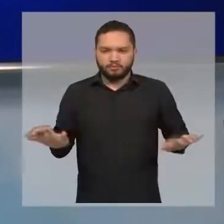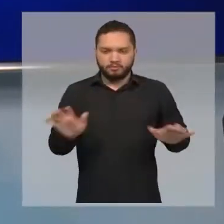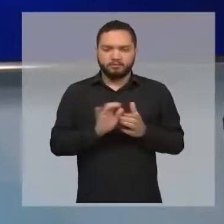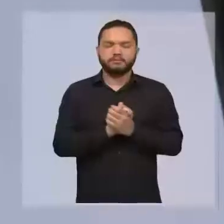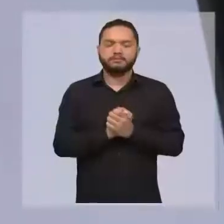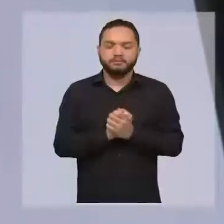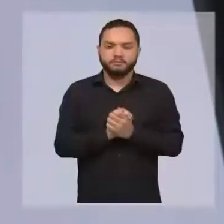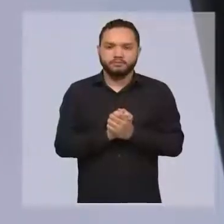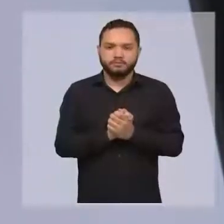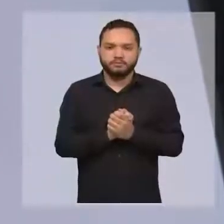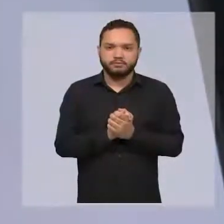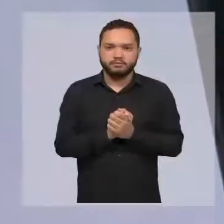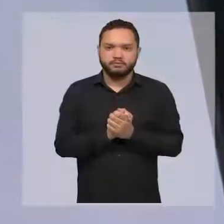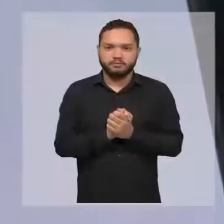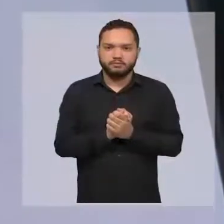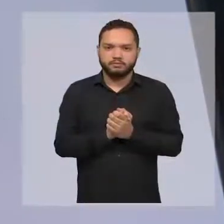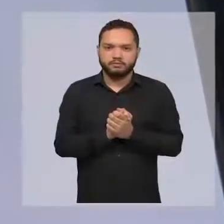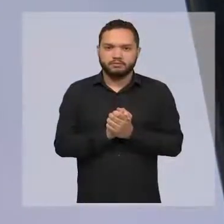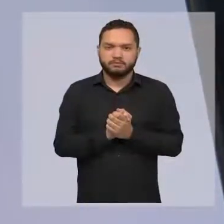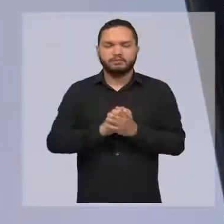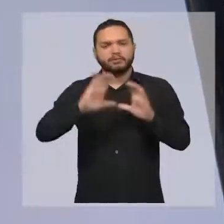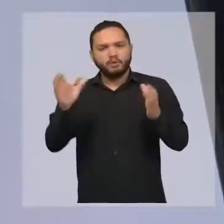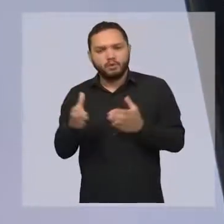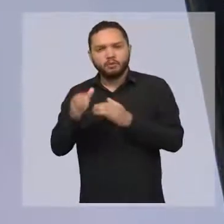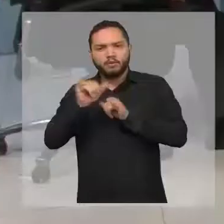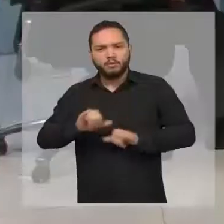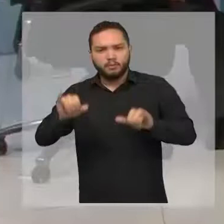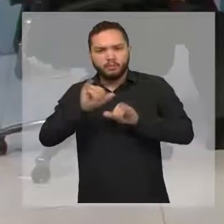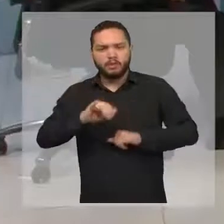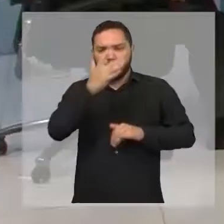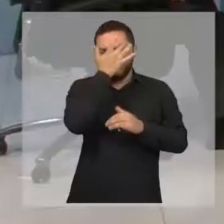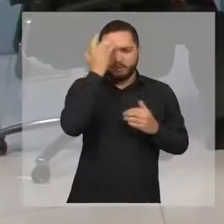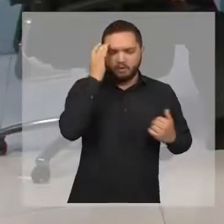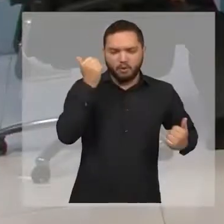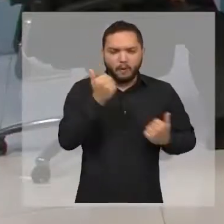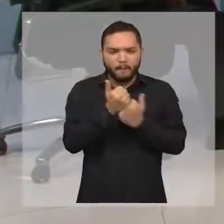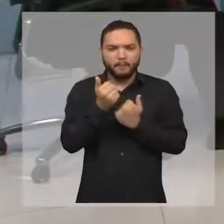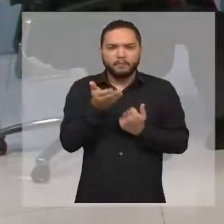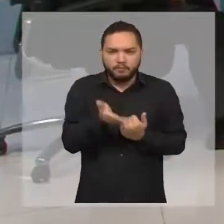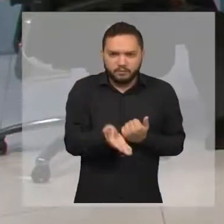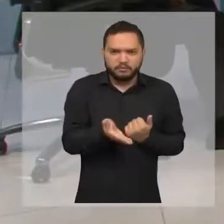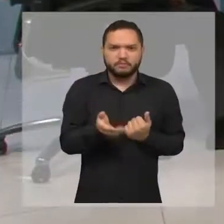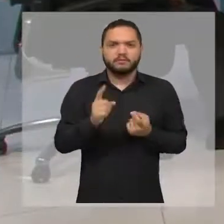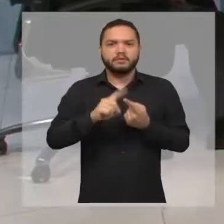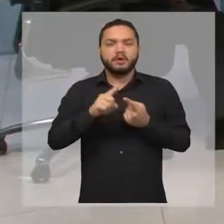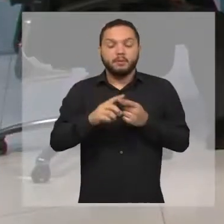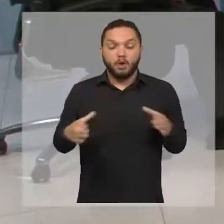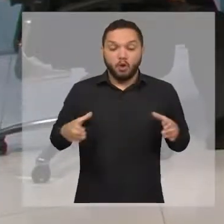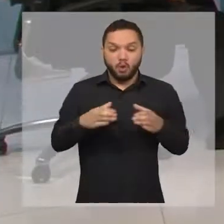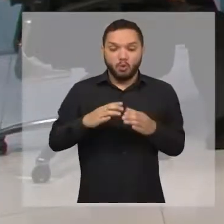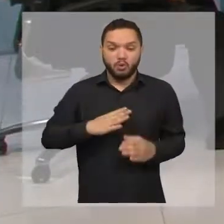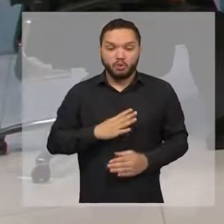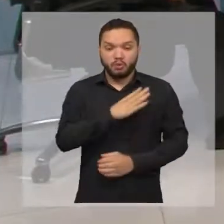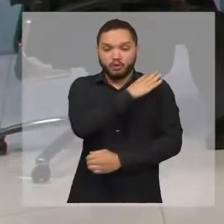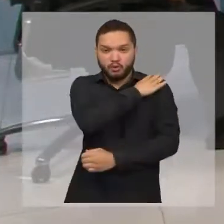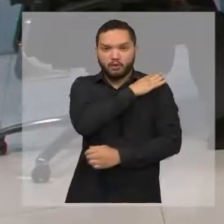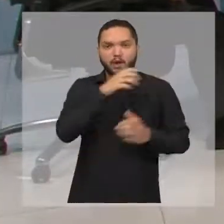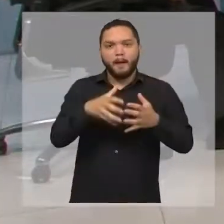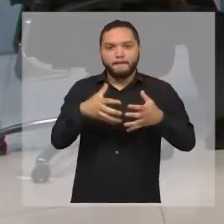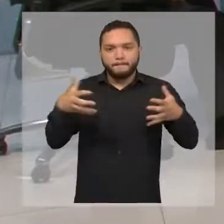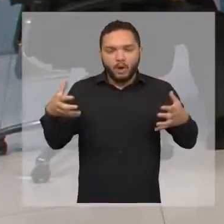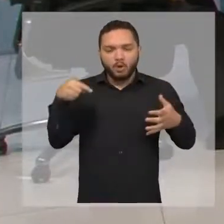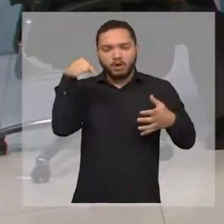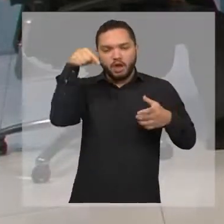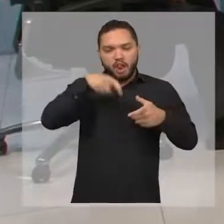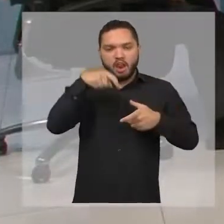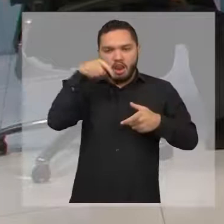Imprensa, seus auxiliares, enfim, até inclusive os militares, que são hoje em maioria, como seus ministros,